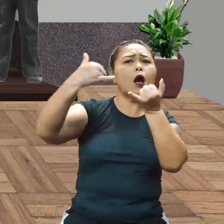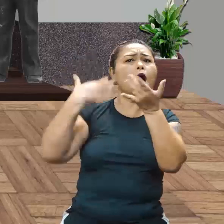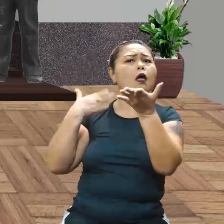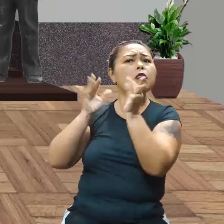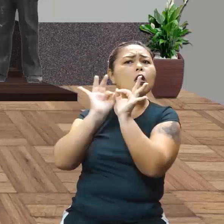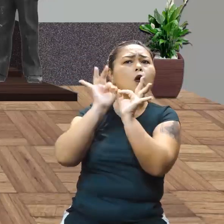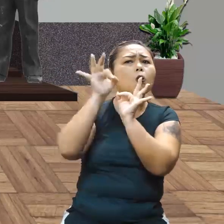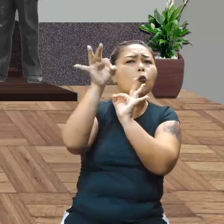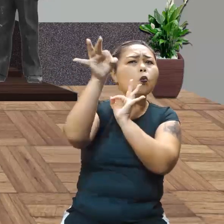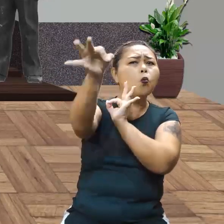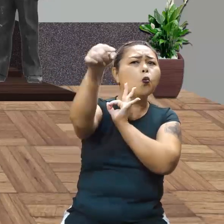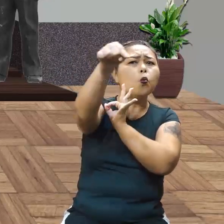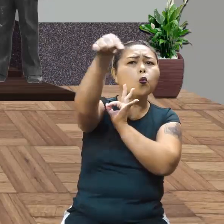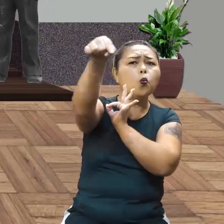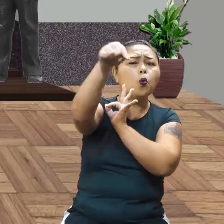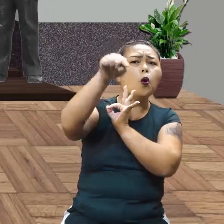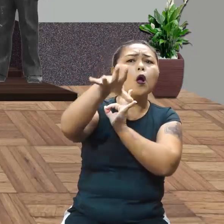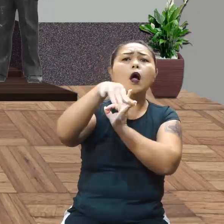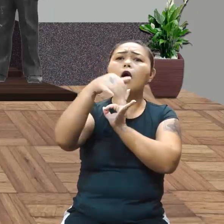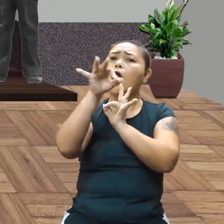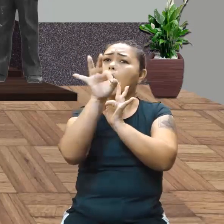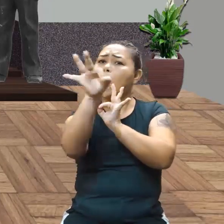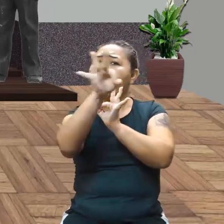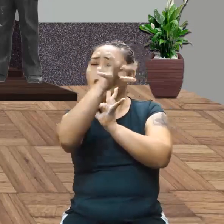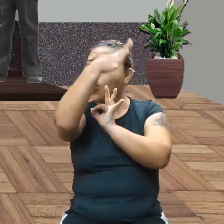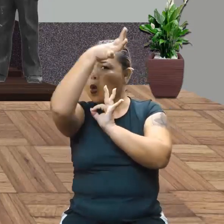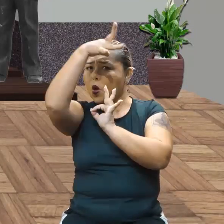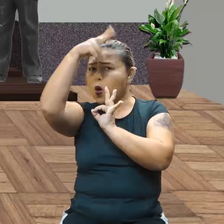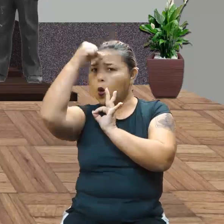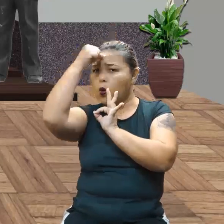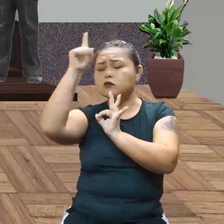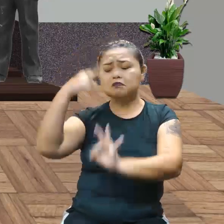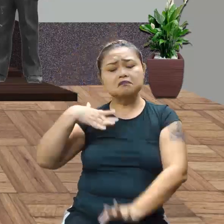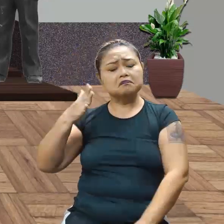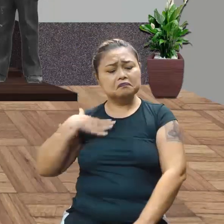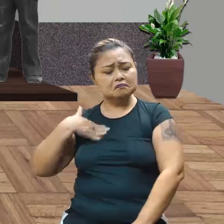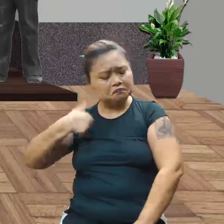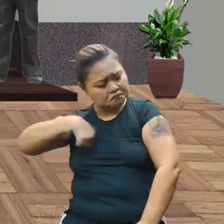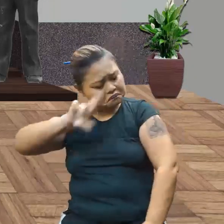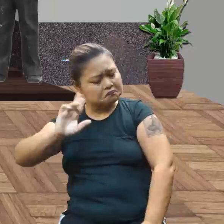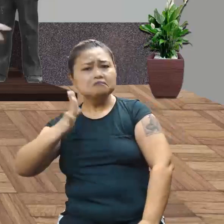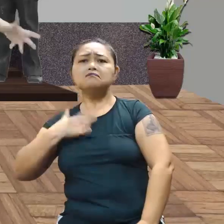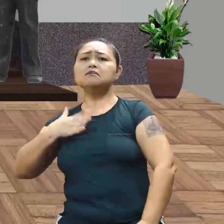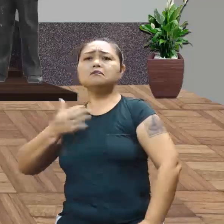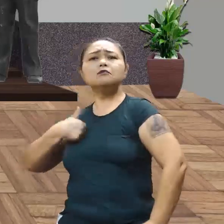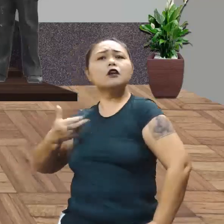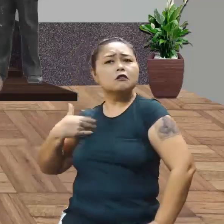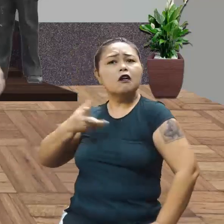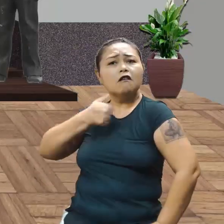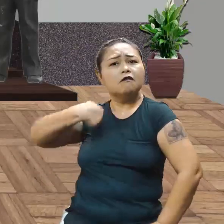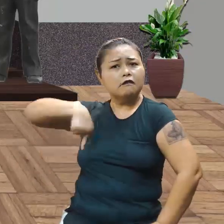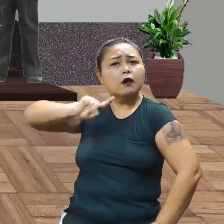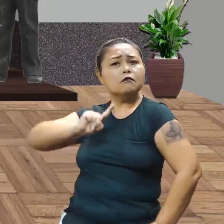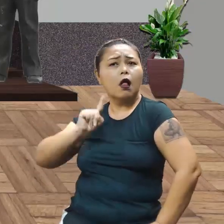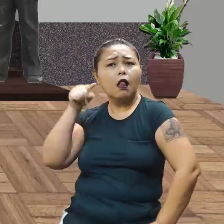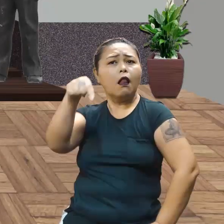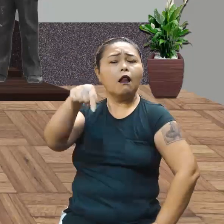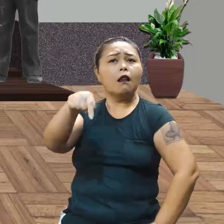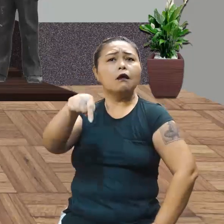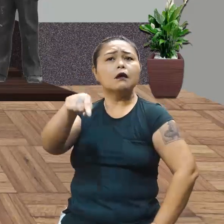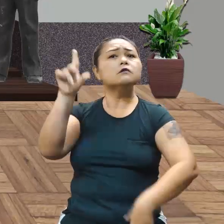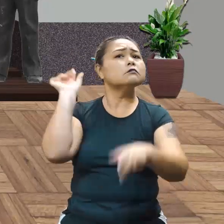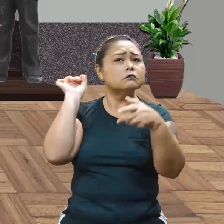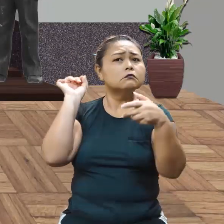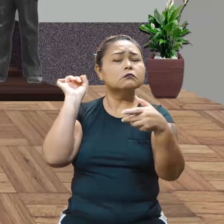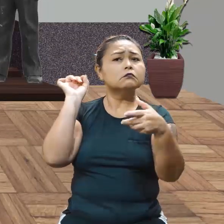Amazonas. E Rondon disse, deixa essa parada comigo, é comigo essa parada, e nós vamos lá fazer